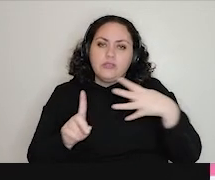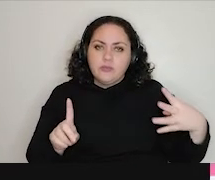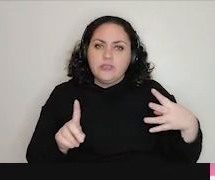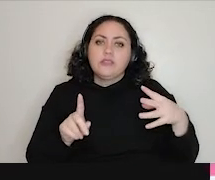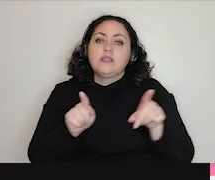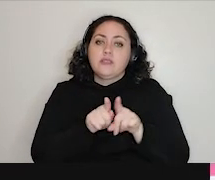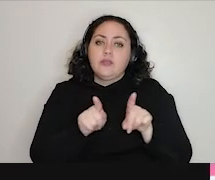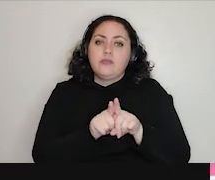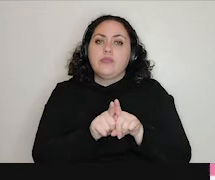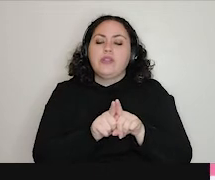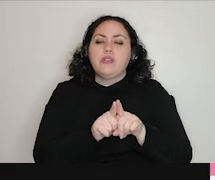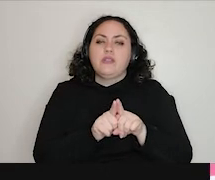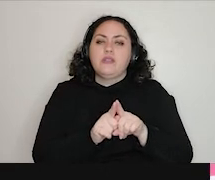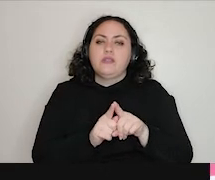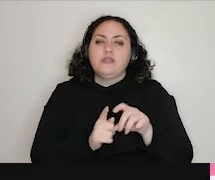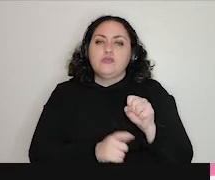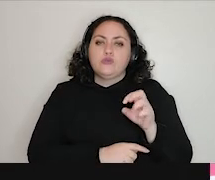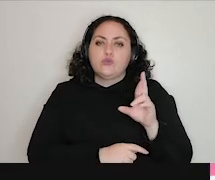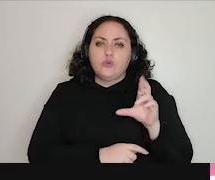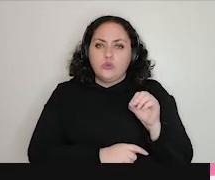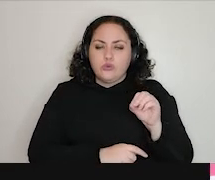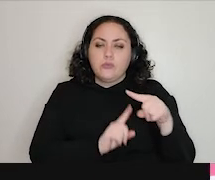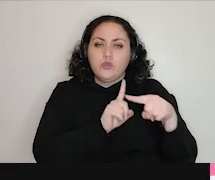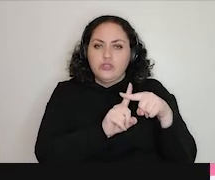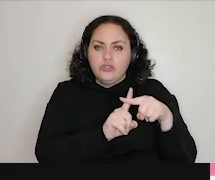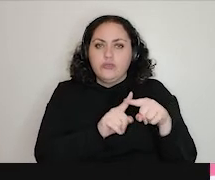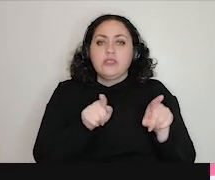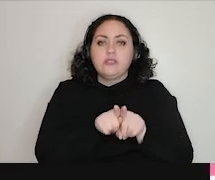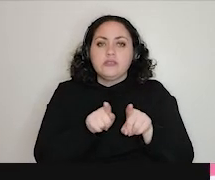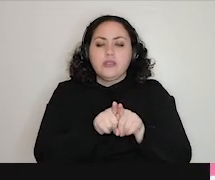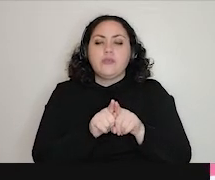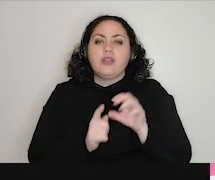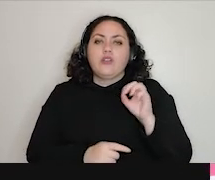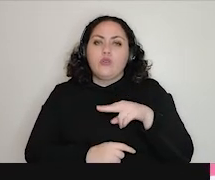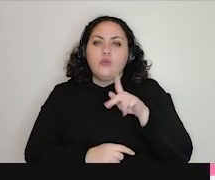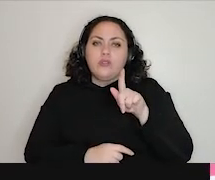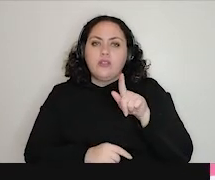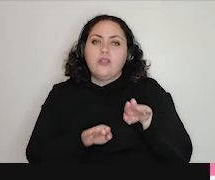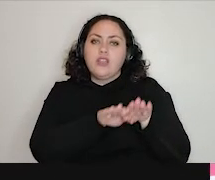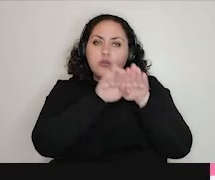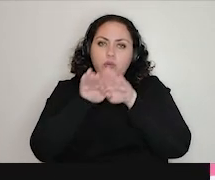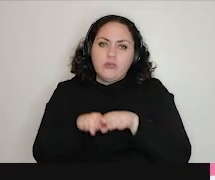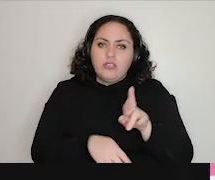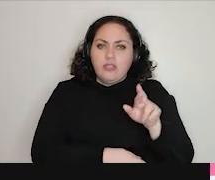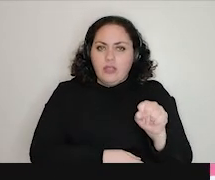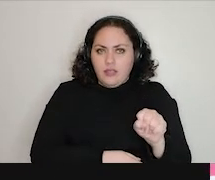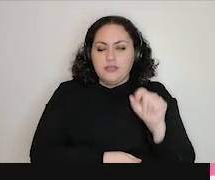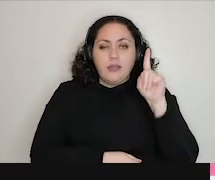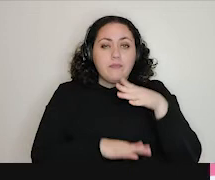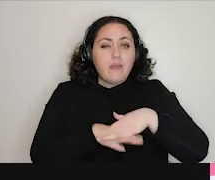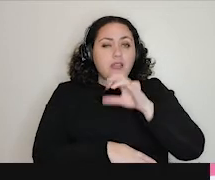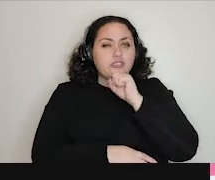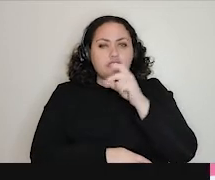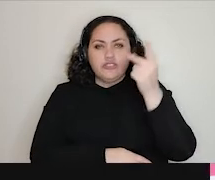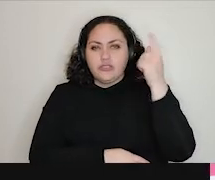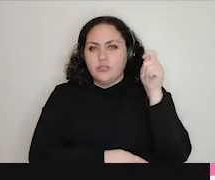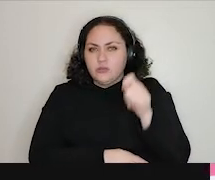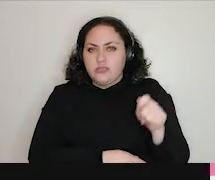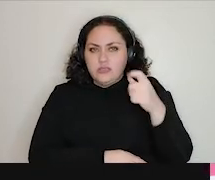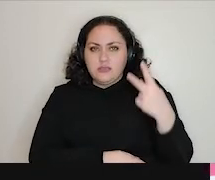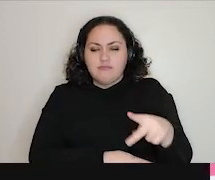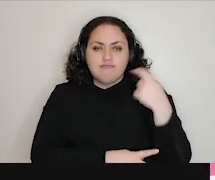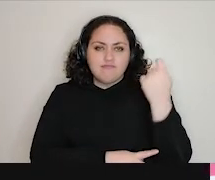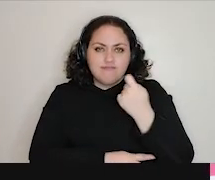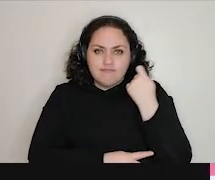LGBT e soropositivas, pessoas com vulnerabilidade. A ONG Igualdade RS, que é a associação mais antiga